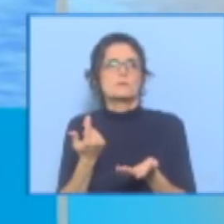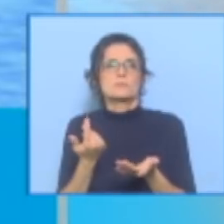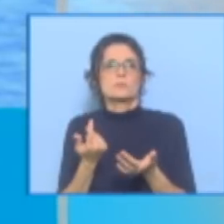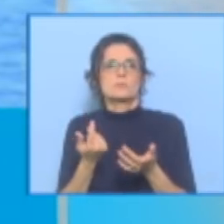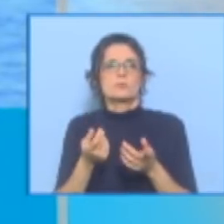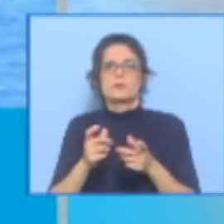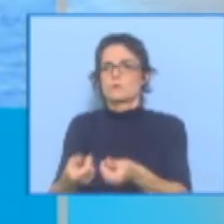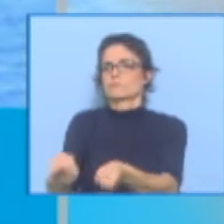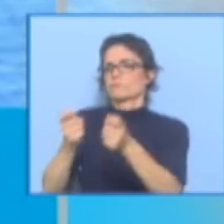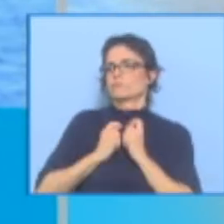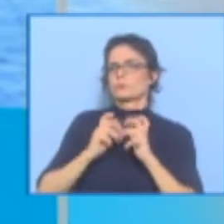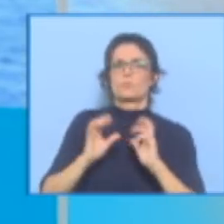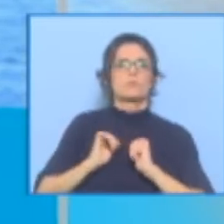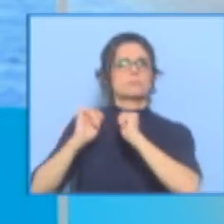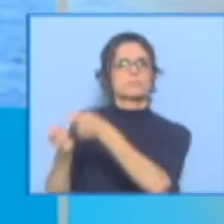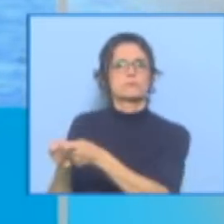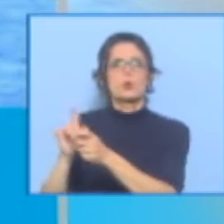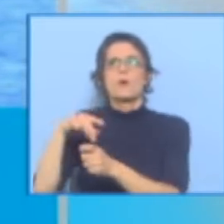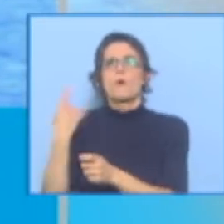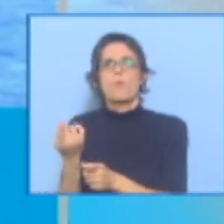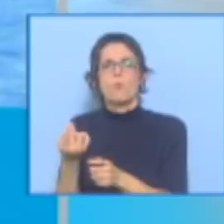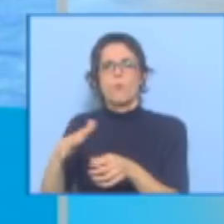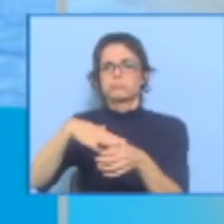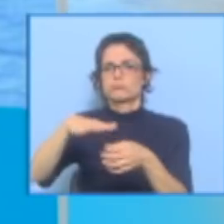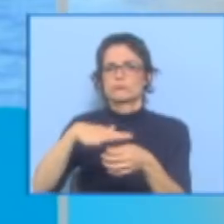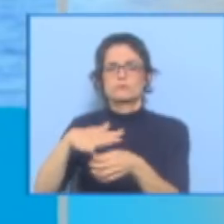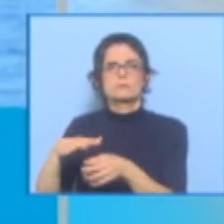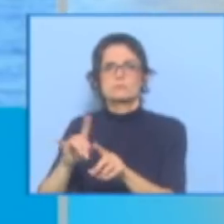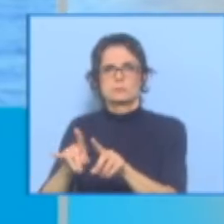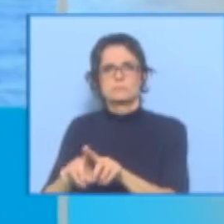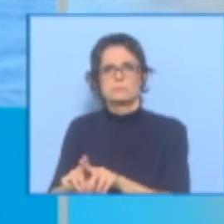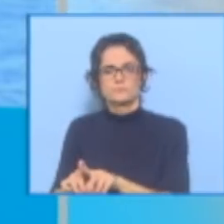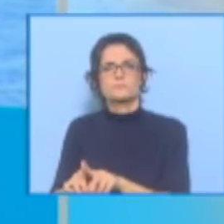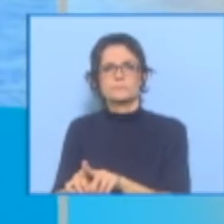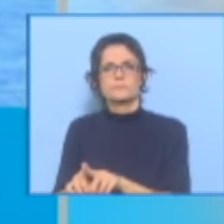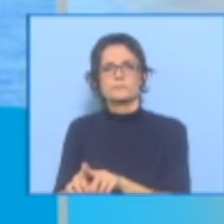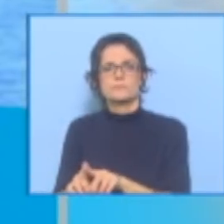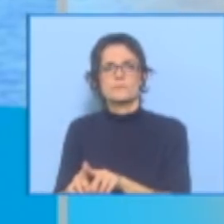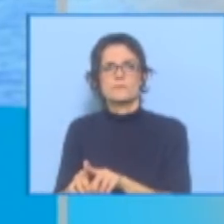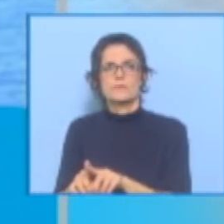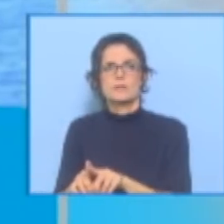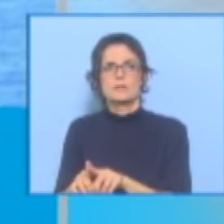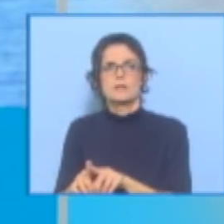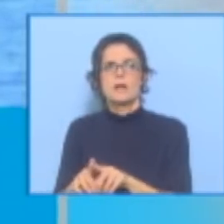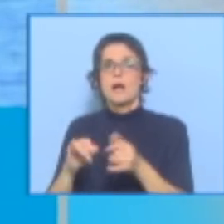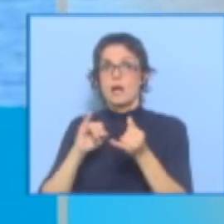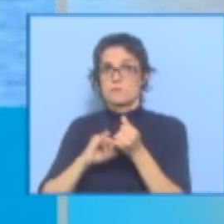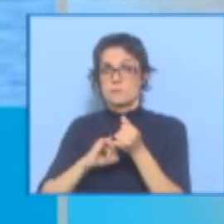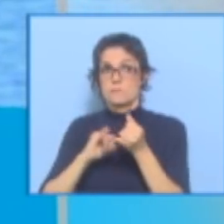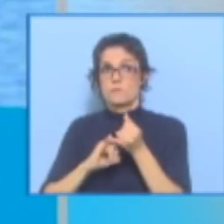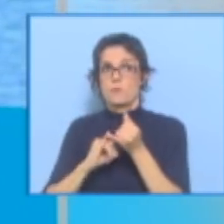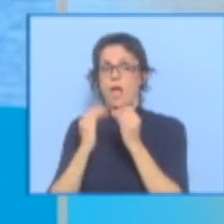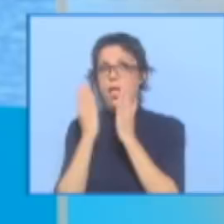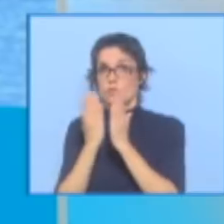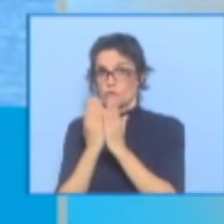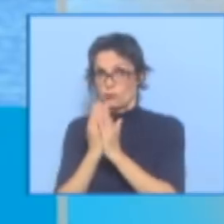ou noutros eventos de toda a universidade, a Associação de Estudantes de Teologia está lá